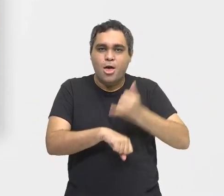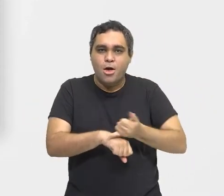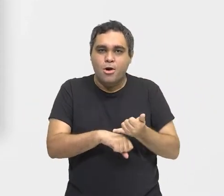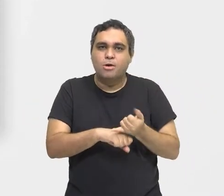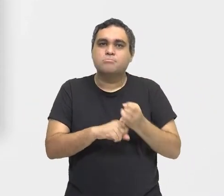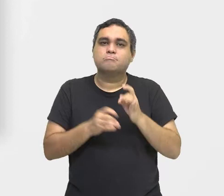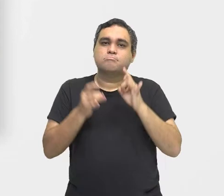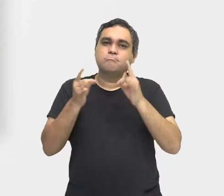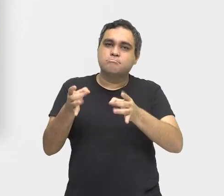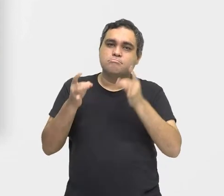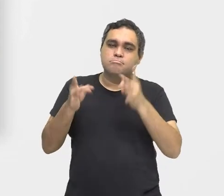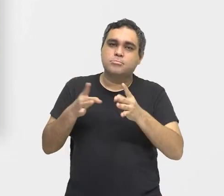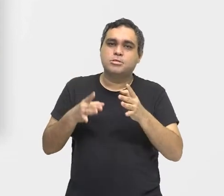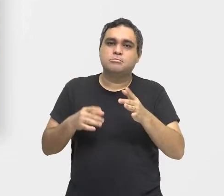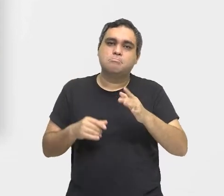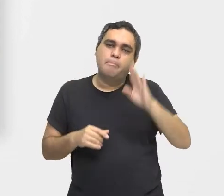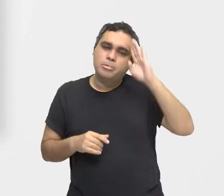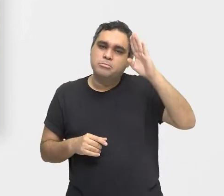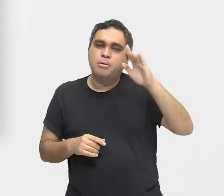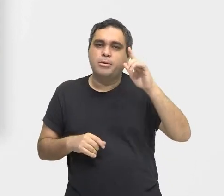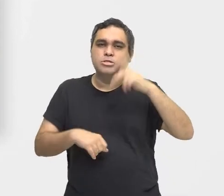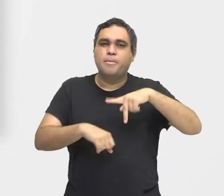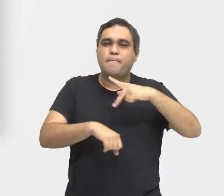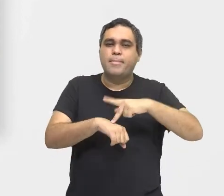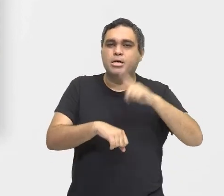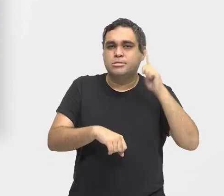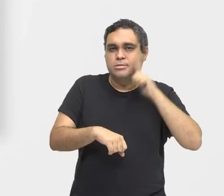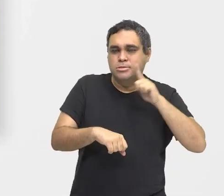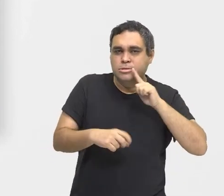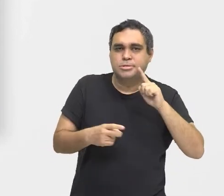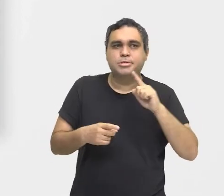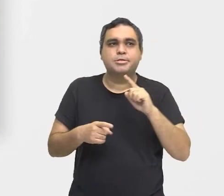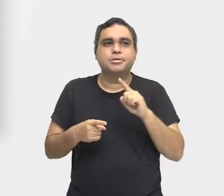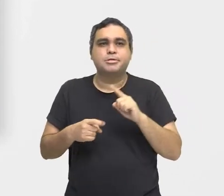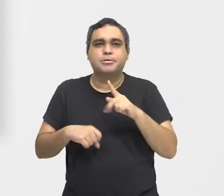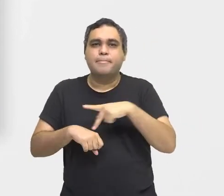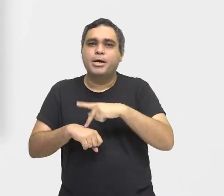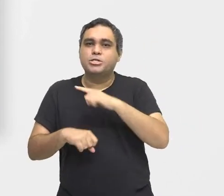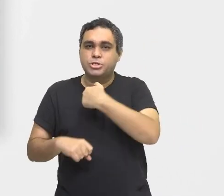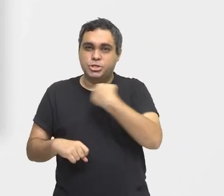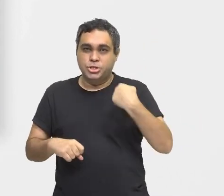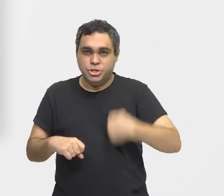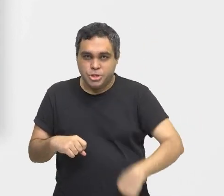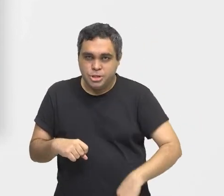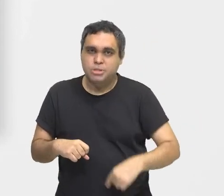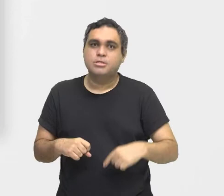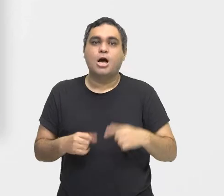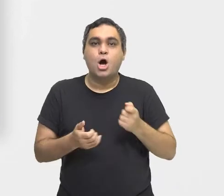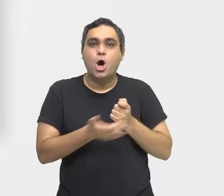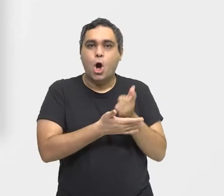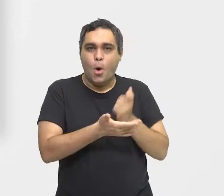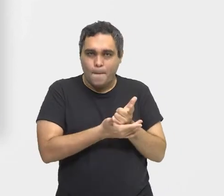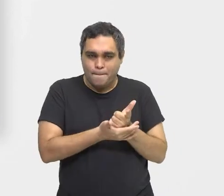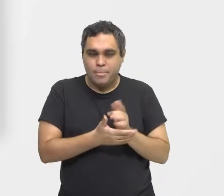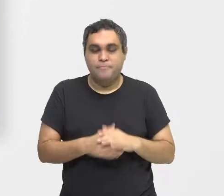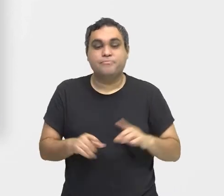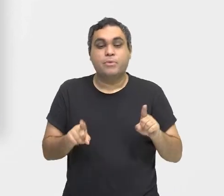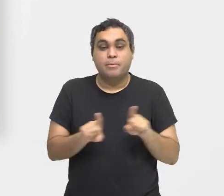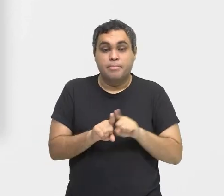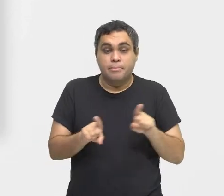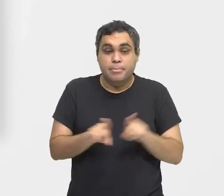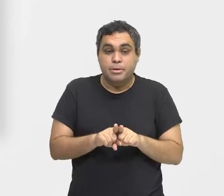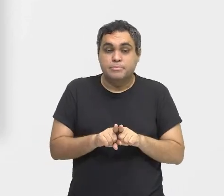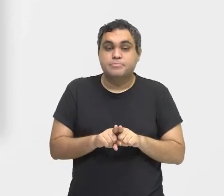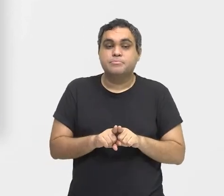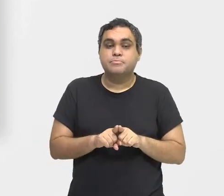para a China e para os Estados Unidos, né? E além desse minério de ferro, também vamos ter um destaque na produção de peças